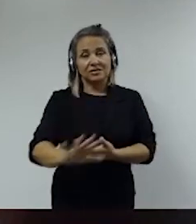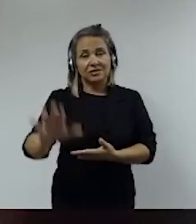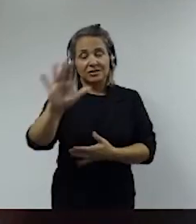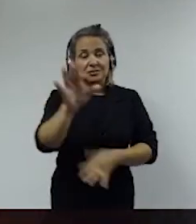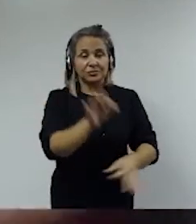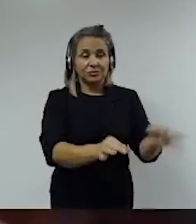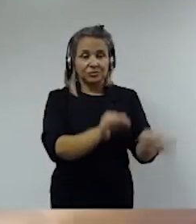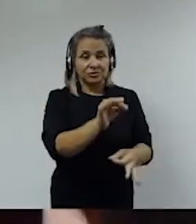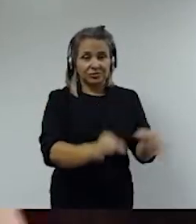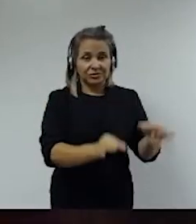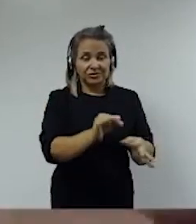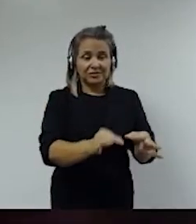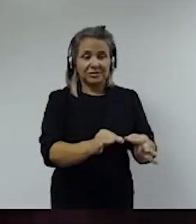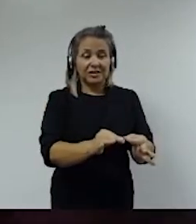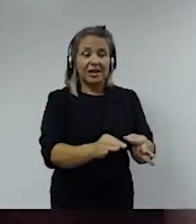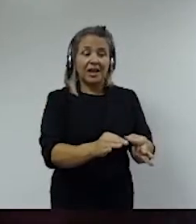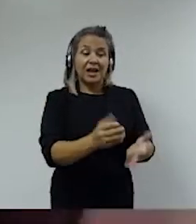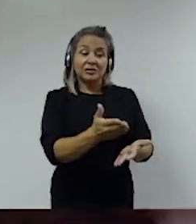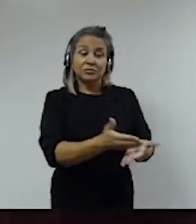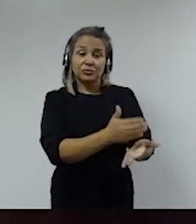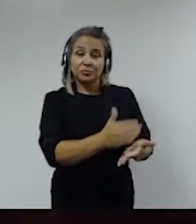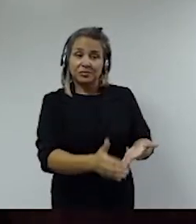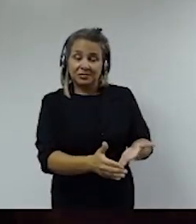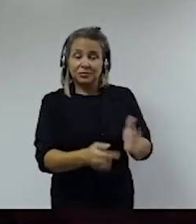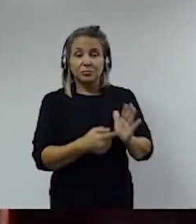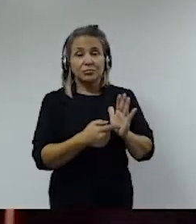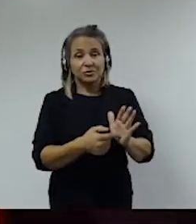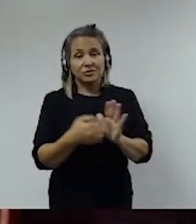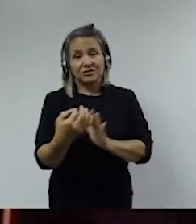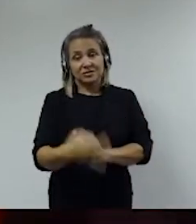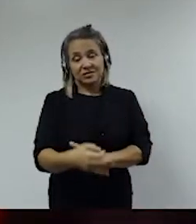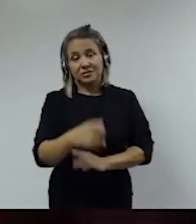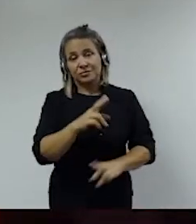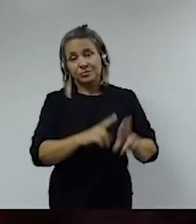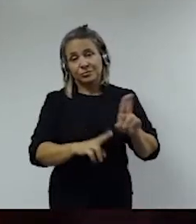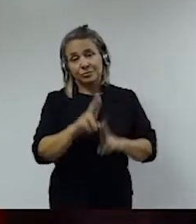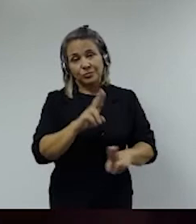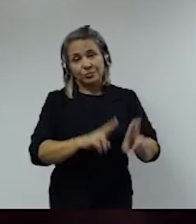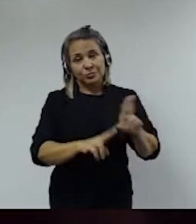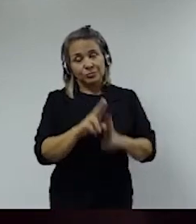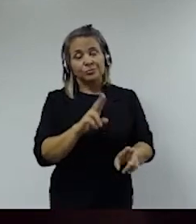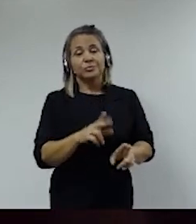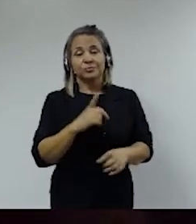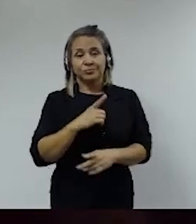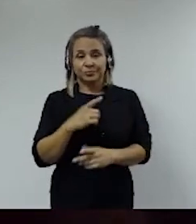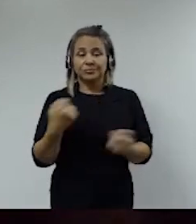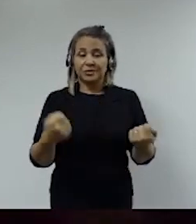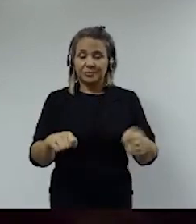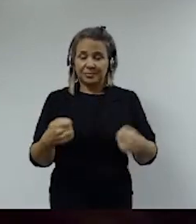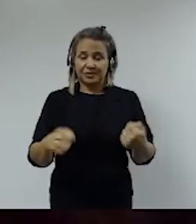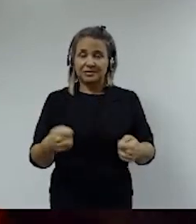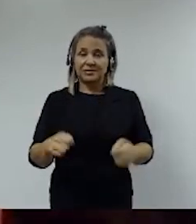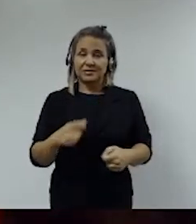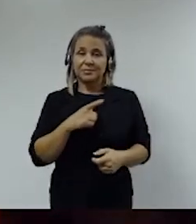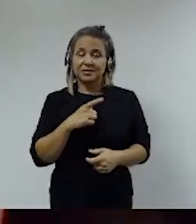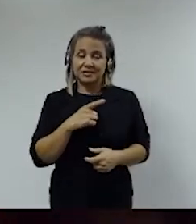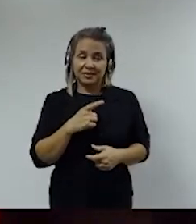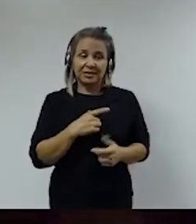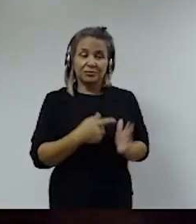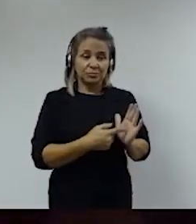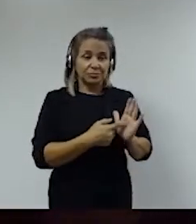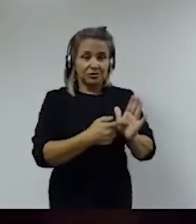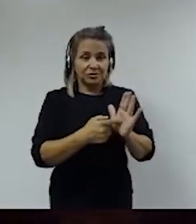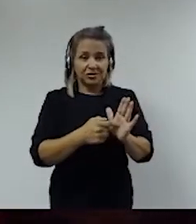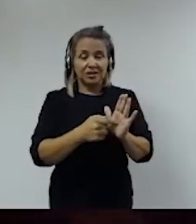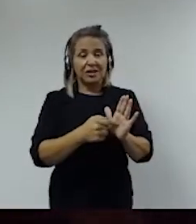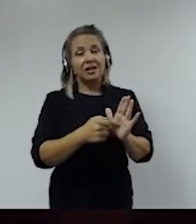tornou ainda, na verdade, essa suspensão tornou ainda mais evidente a utilidade desse instrumento como um instrumento realmente de trazer à luz